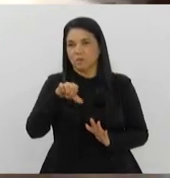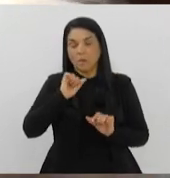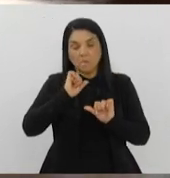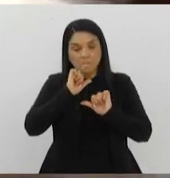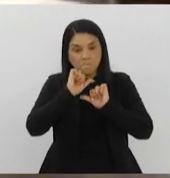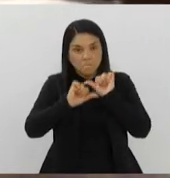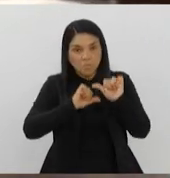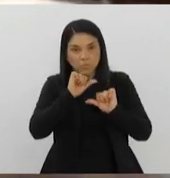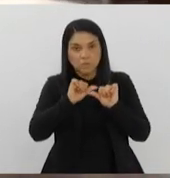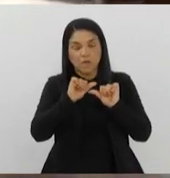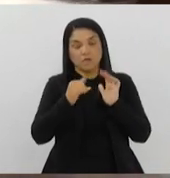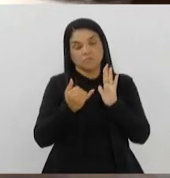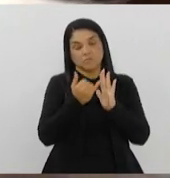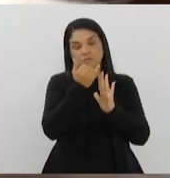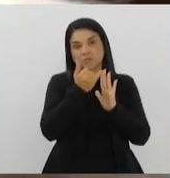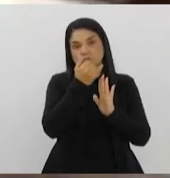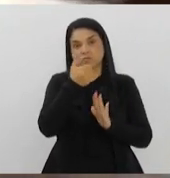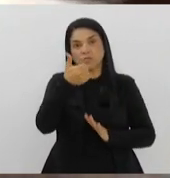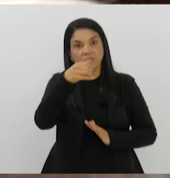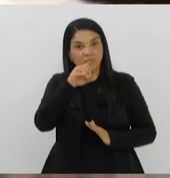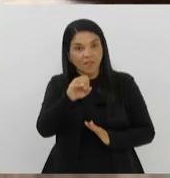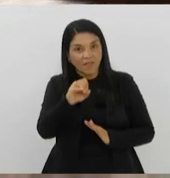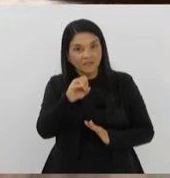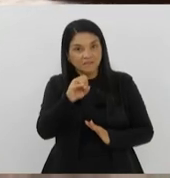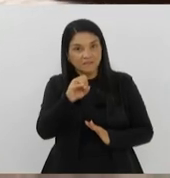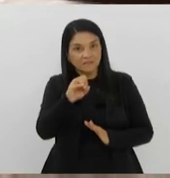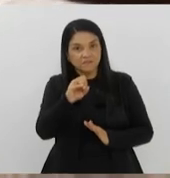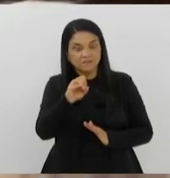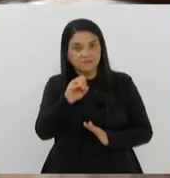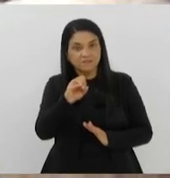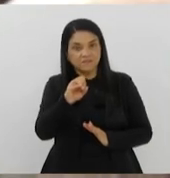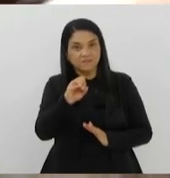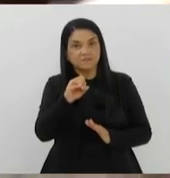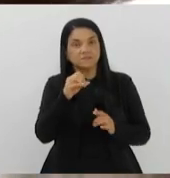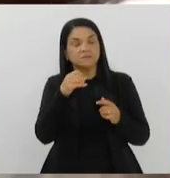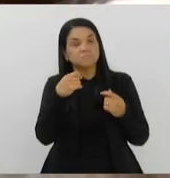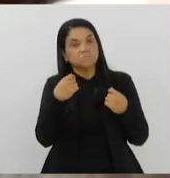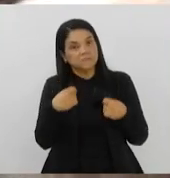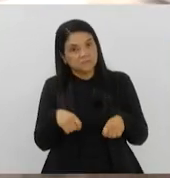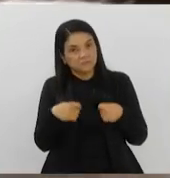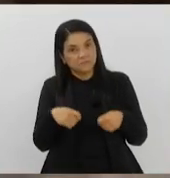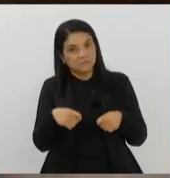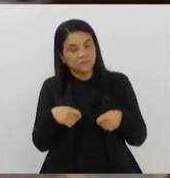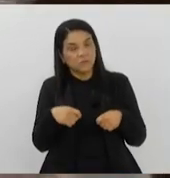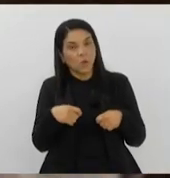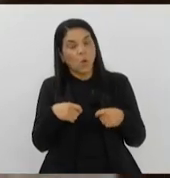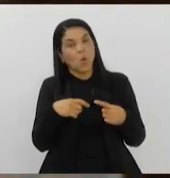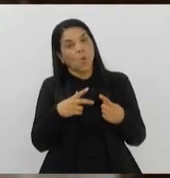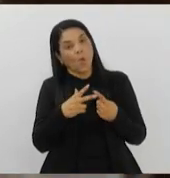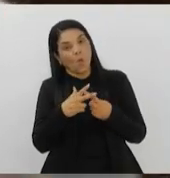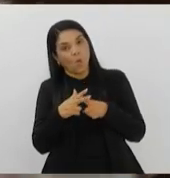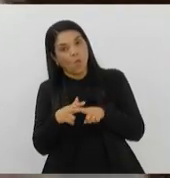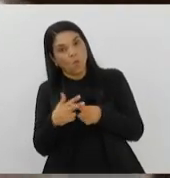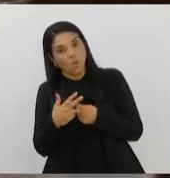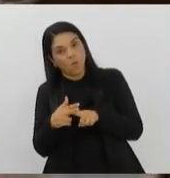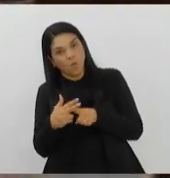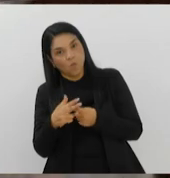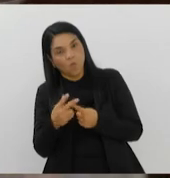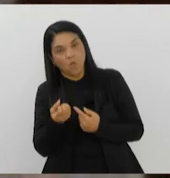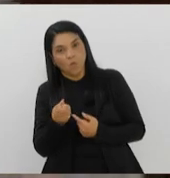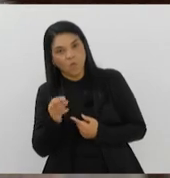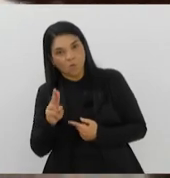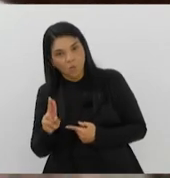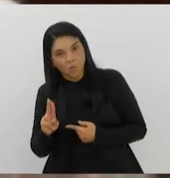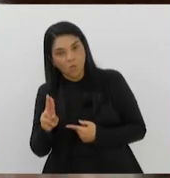mudá-lo para 10. Então, para mudar para 10, ou se faz uma correção na comissão